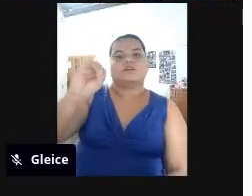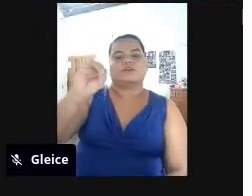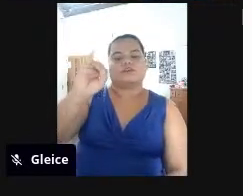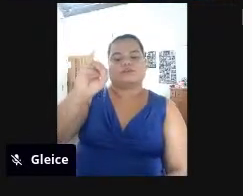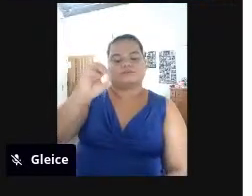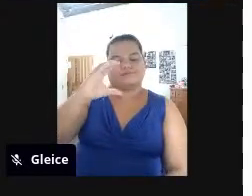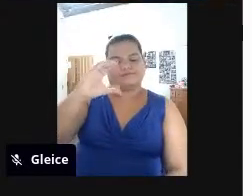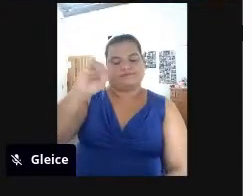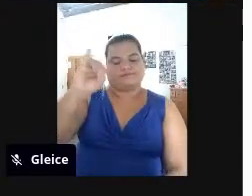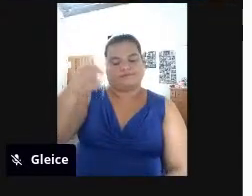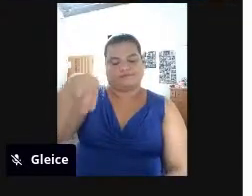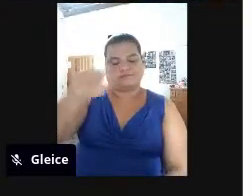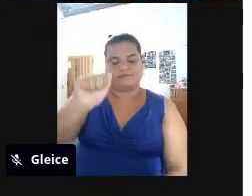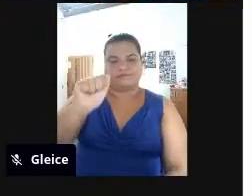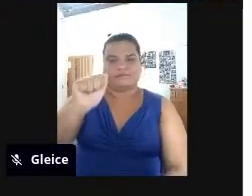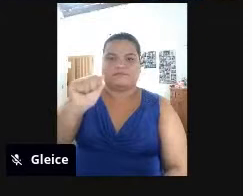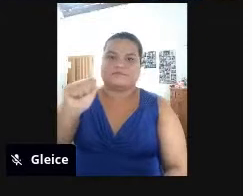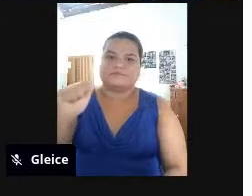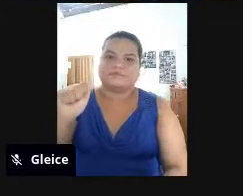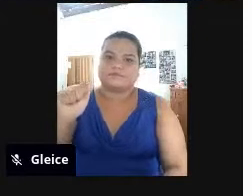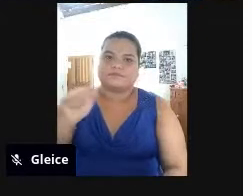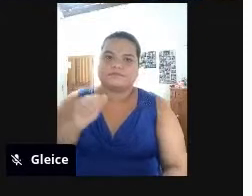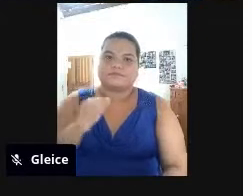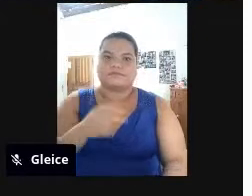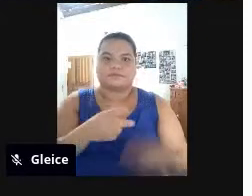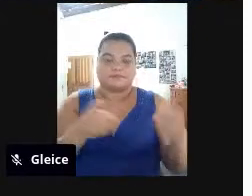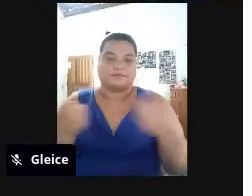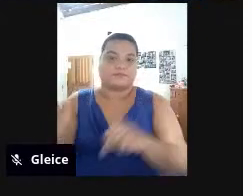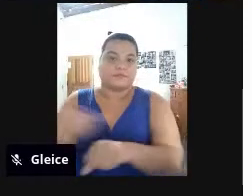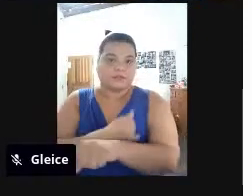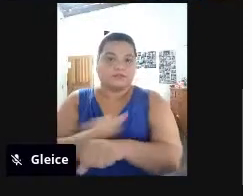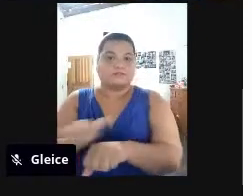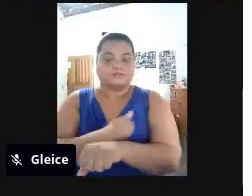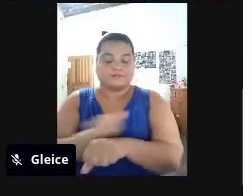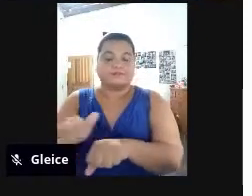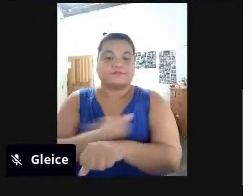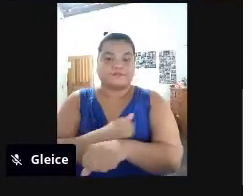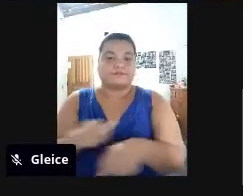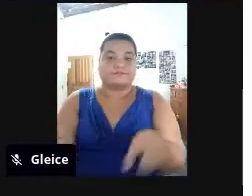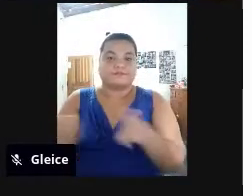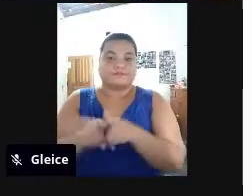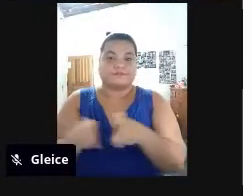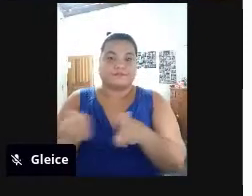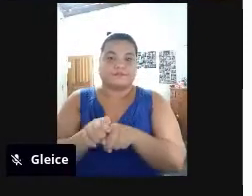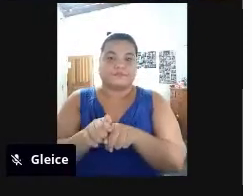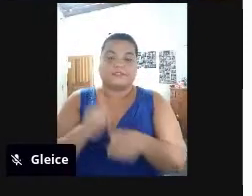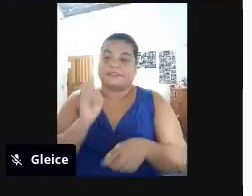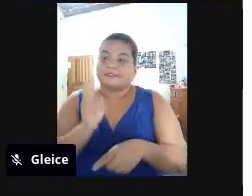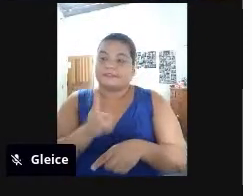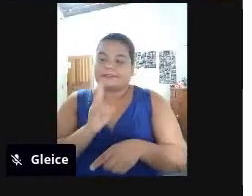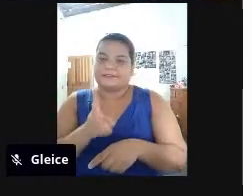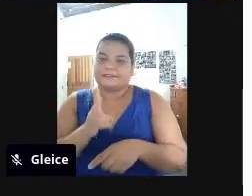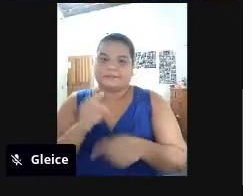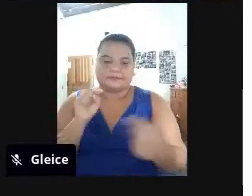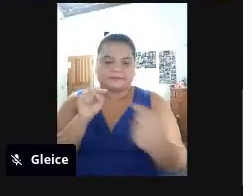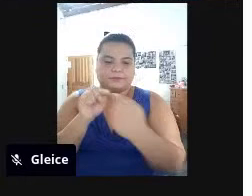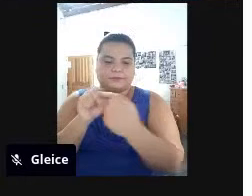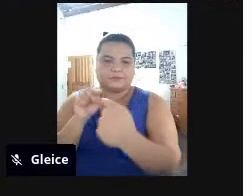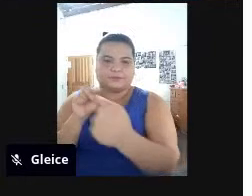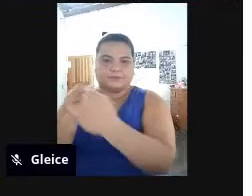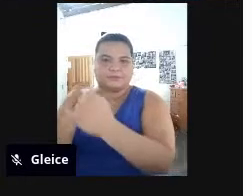atenção. Então, vejam que uma outra estratégia nutricional é combinar as fontes, como, por exemplo,